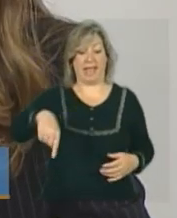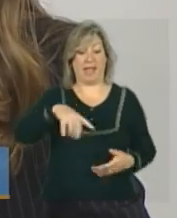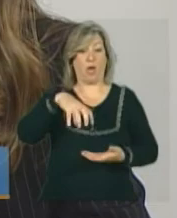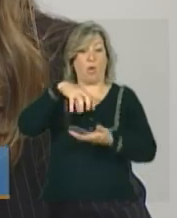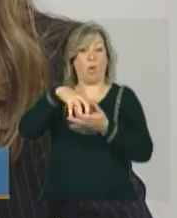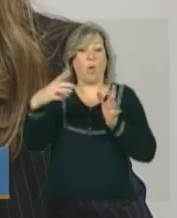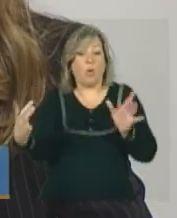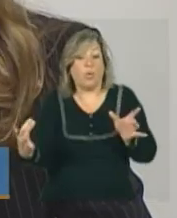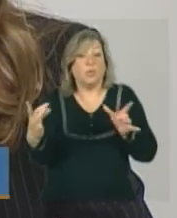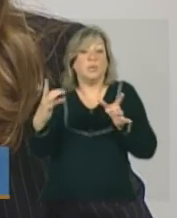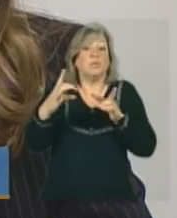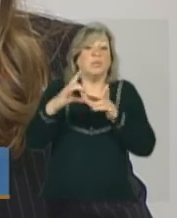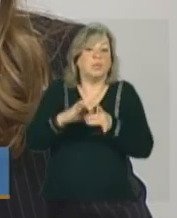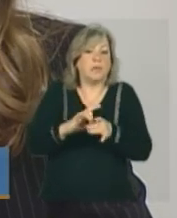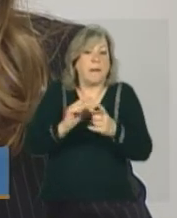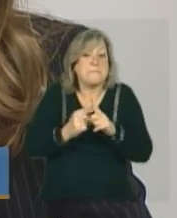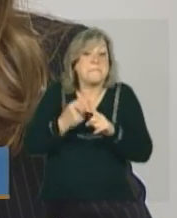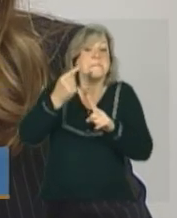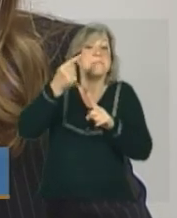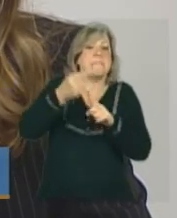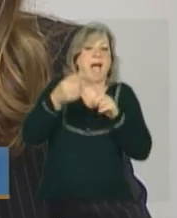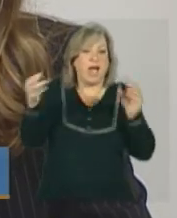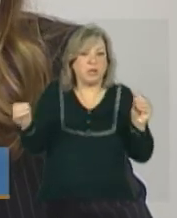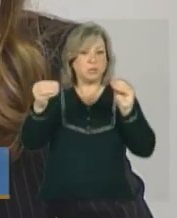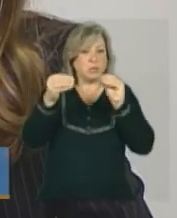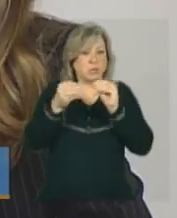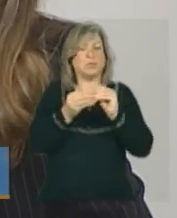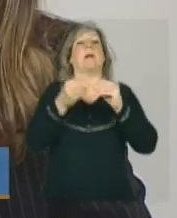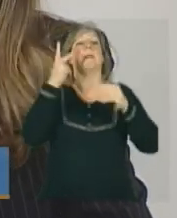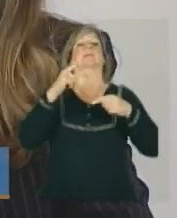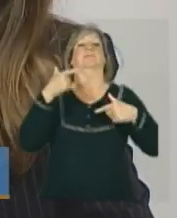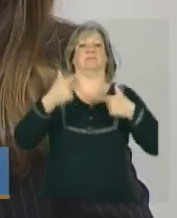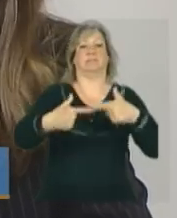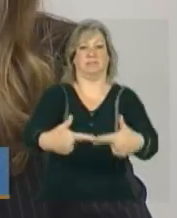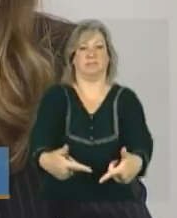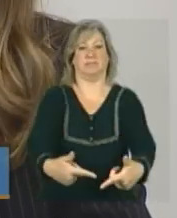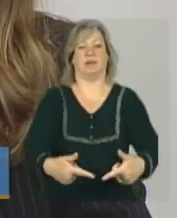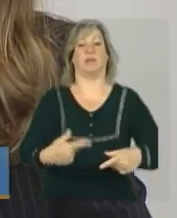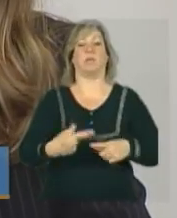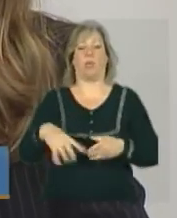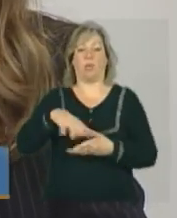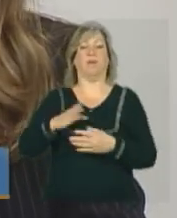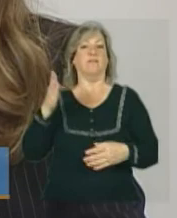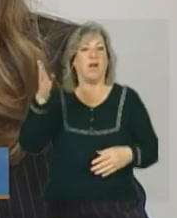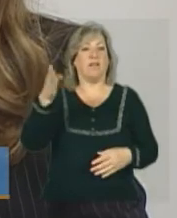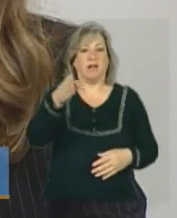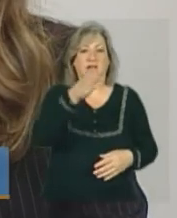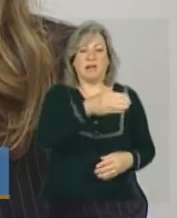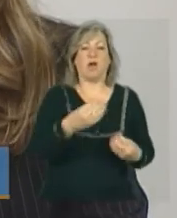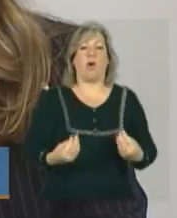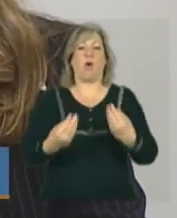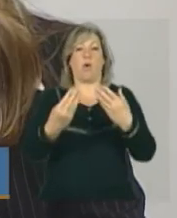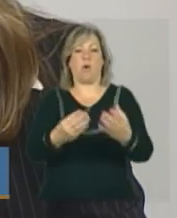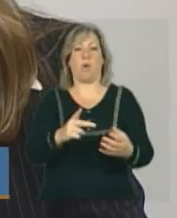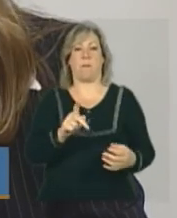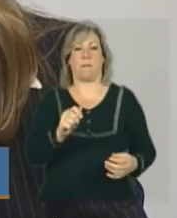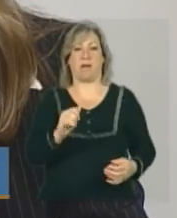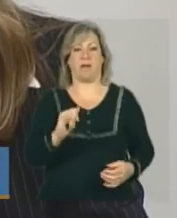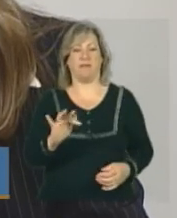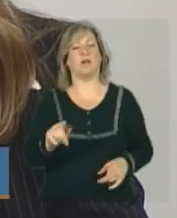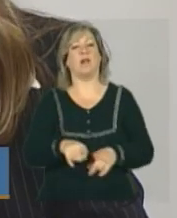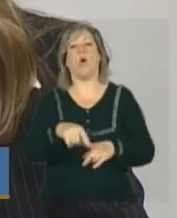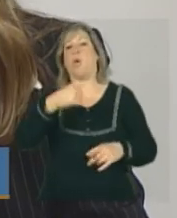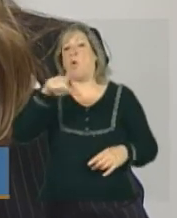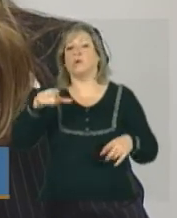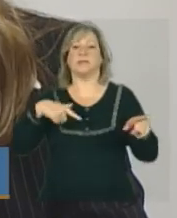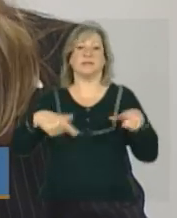agrega, tem a função essencial, como eu coloquei, se deslocar no território, ofertar o PAIF, outros serviços da proteção